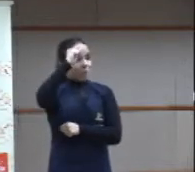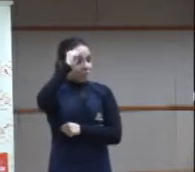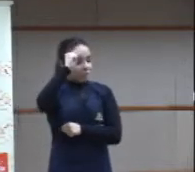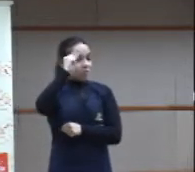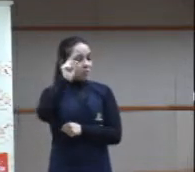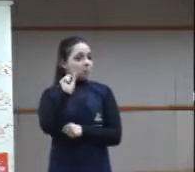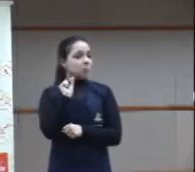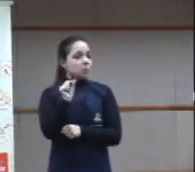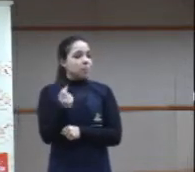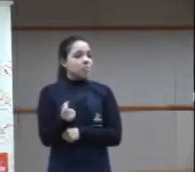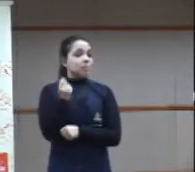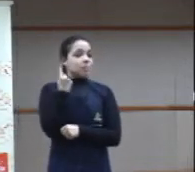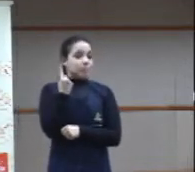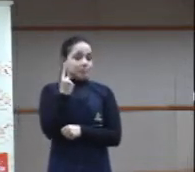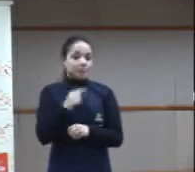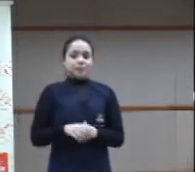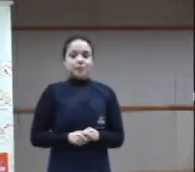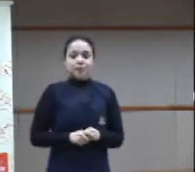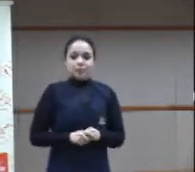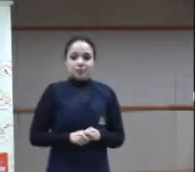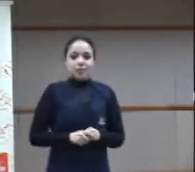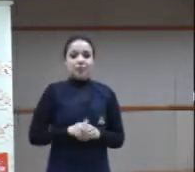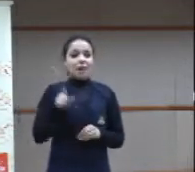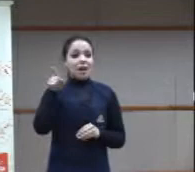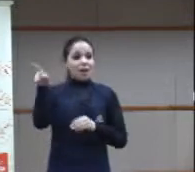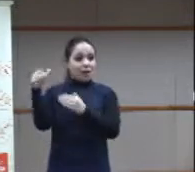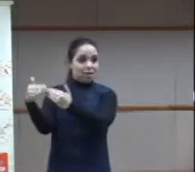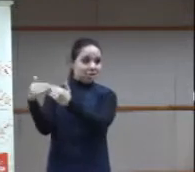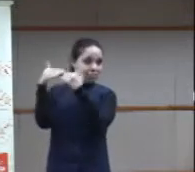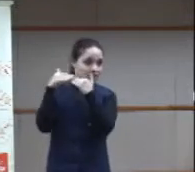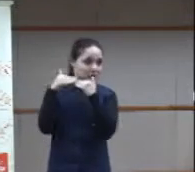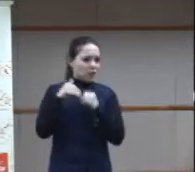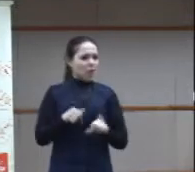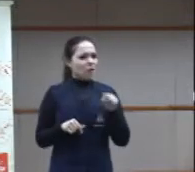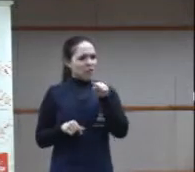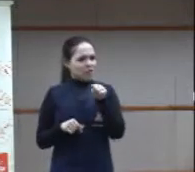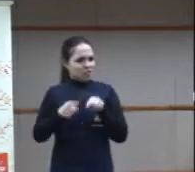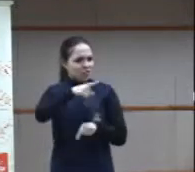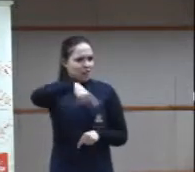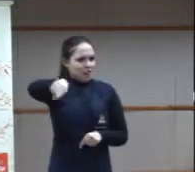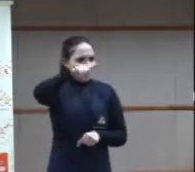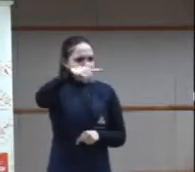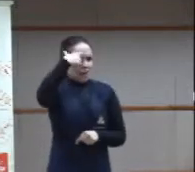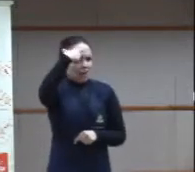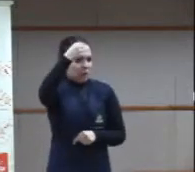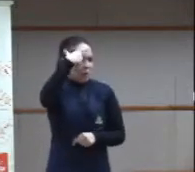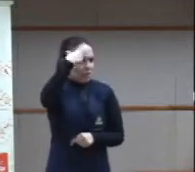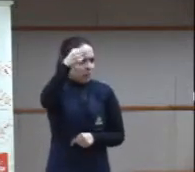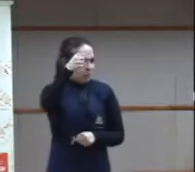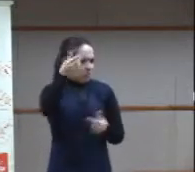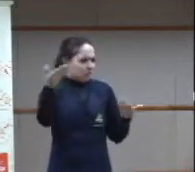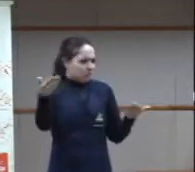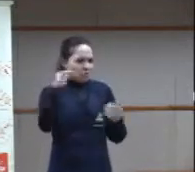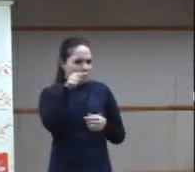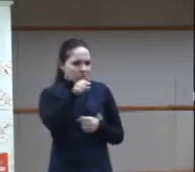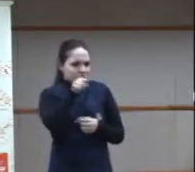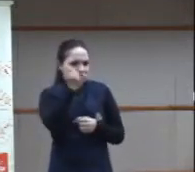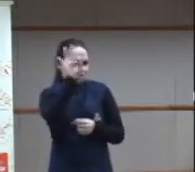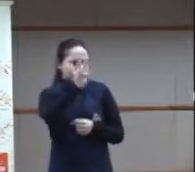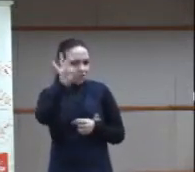da vida. Ela me disse, olha, eu penso que vocês, como uma instituição de nível superior, que